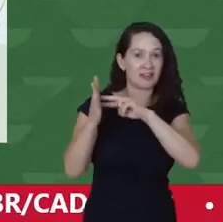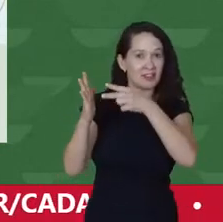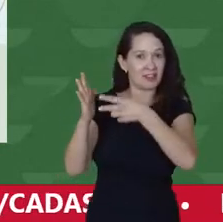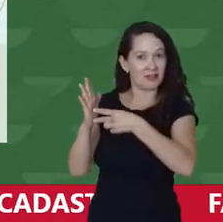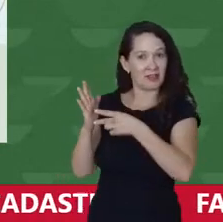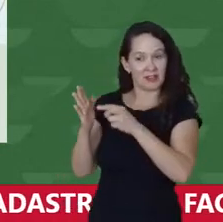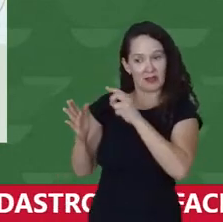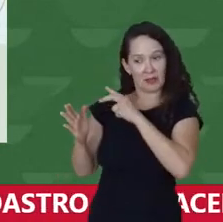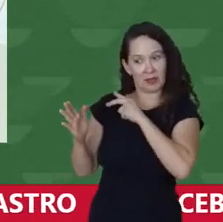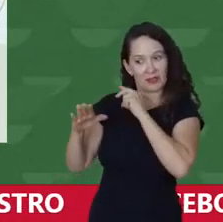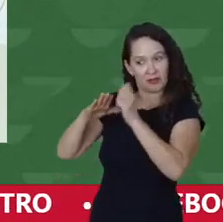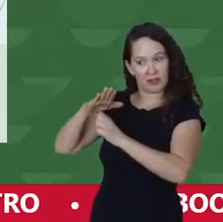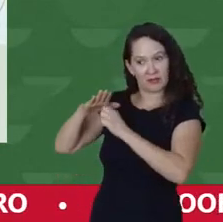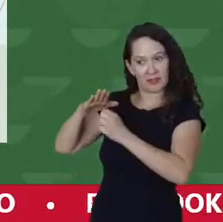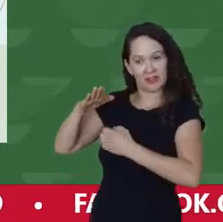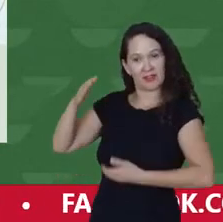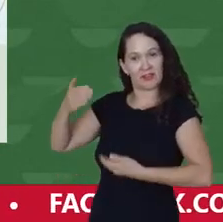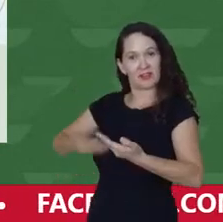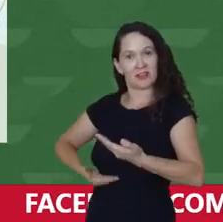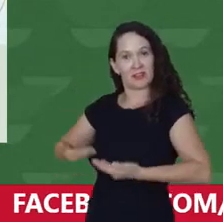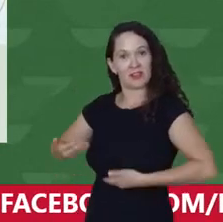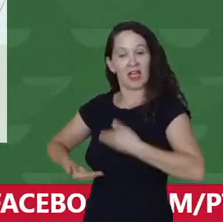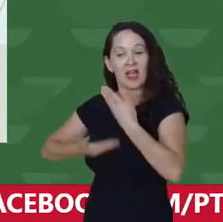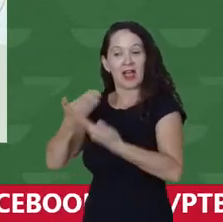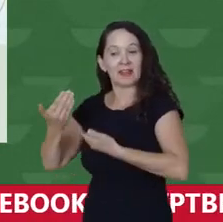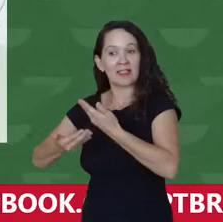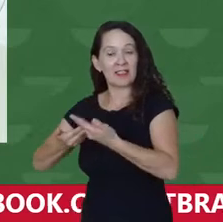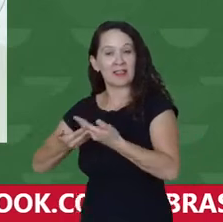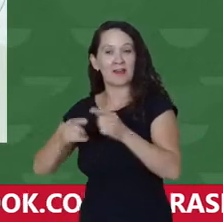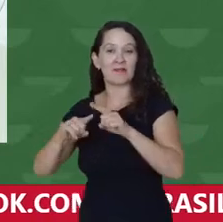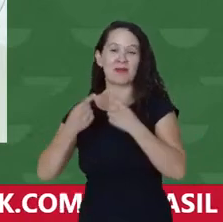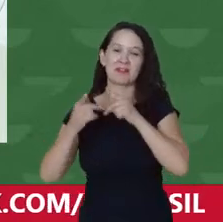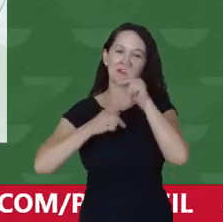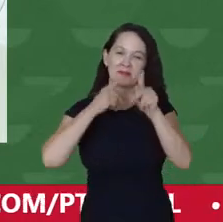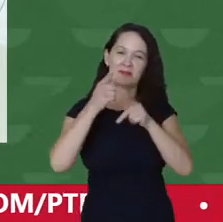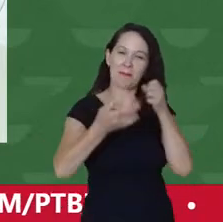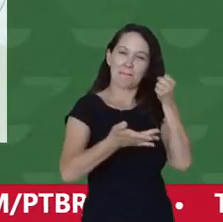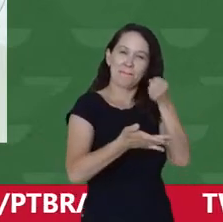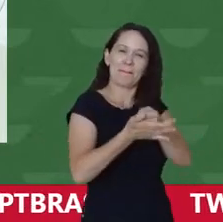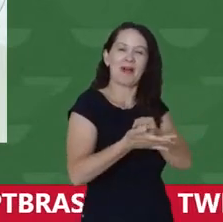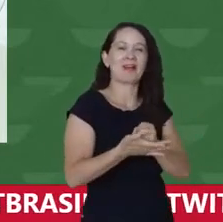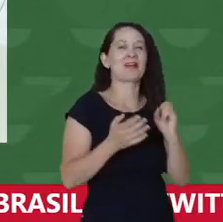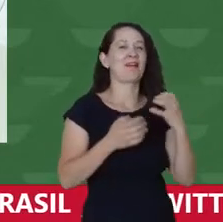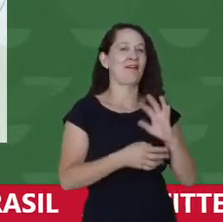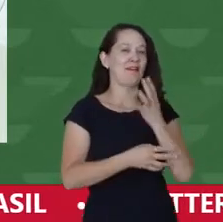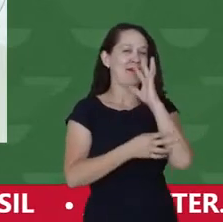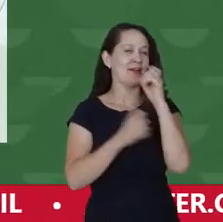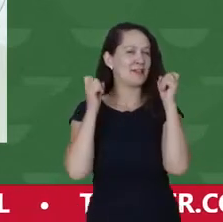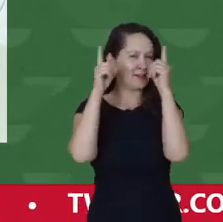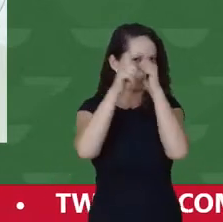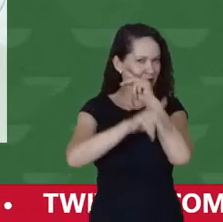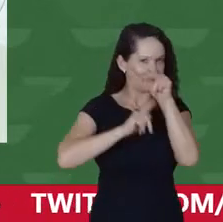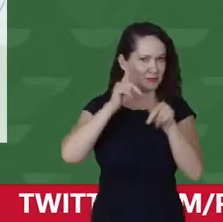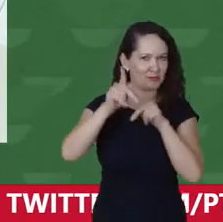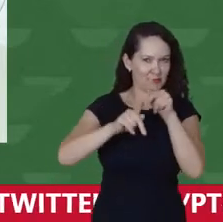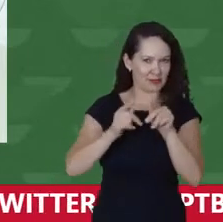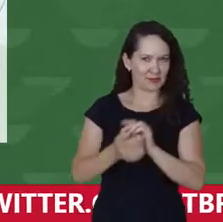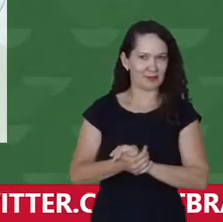quiser, para prestar o serviço. Ou seja, a população vai ter que pagar uma conta, e é uma conta muito alta.